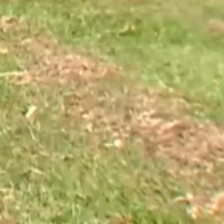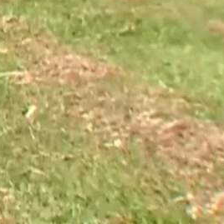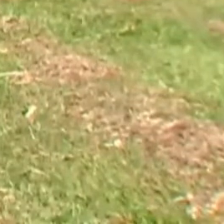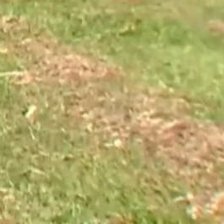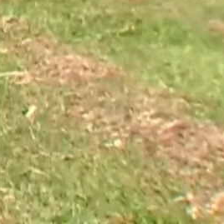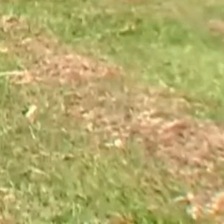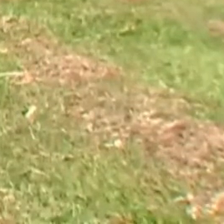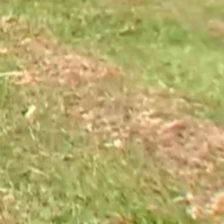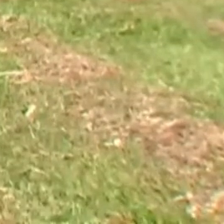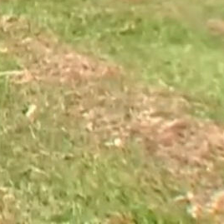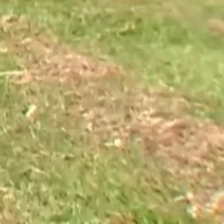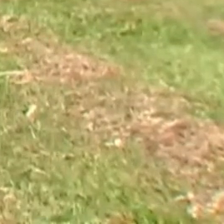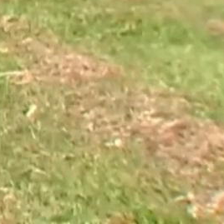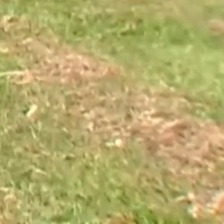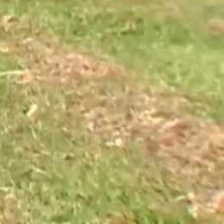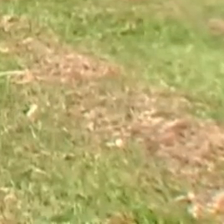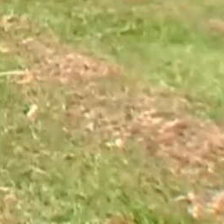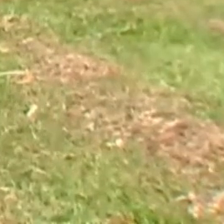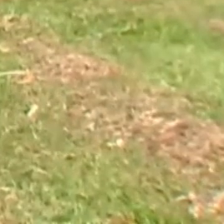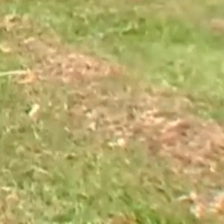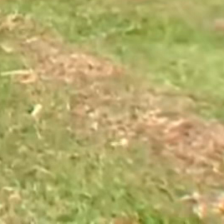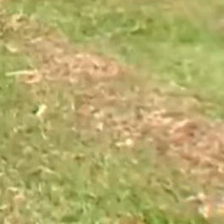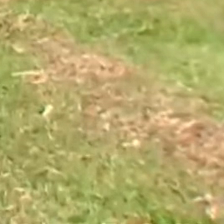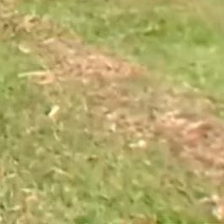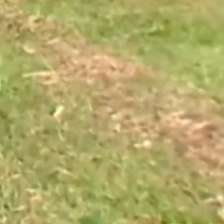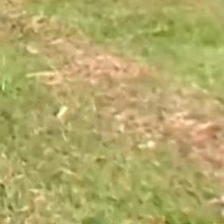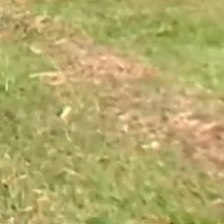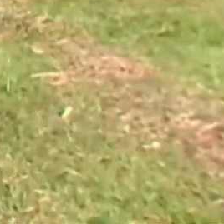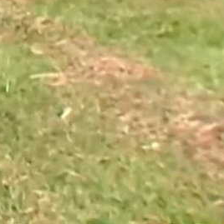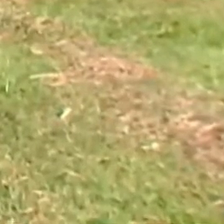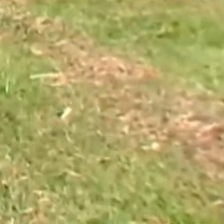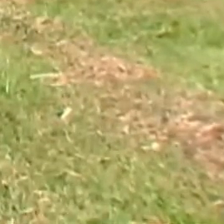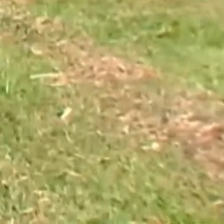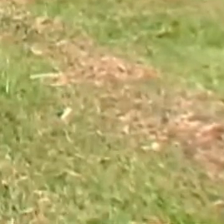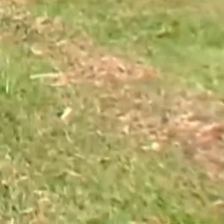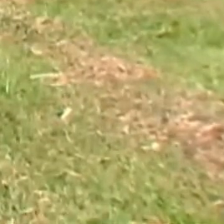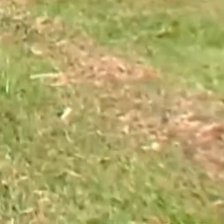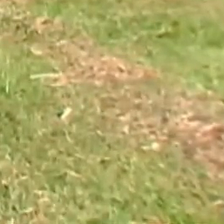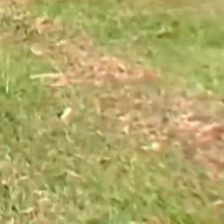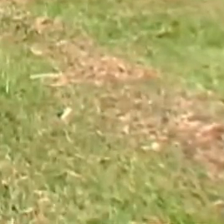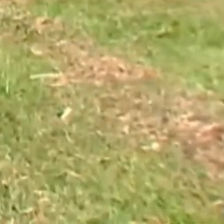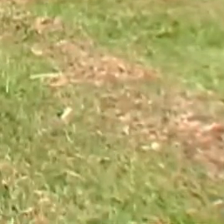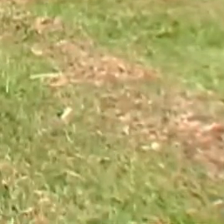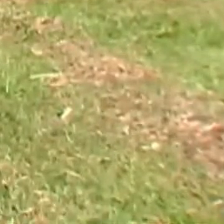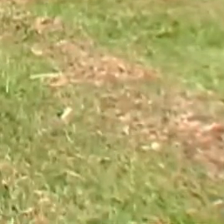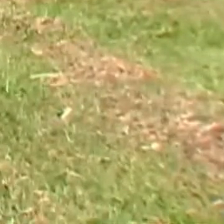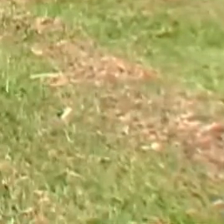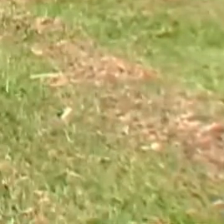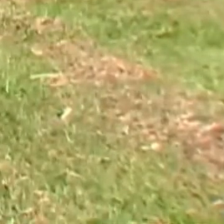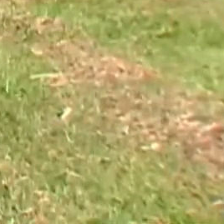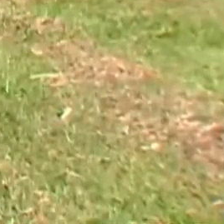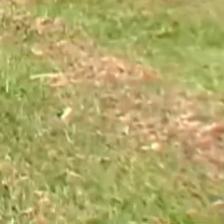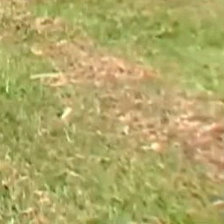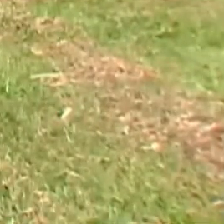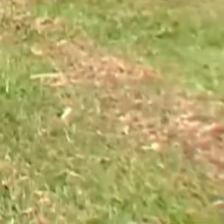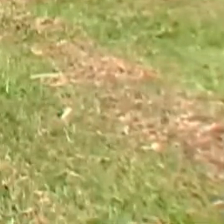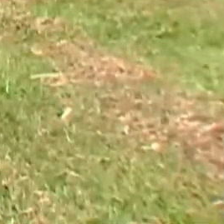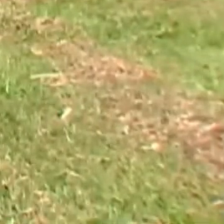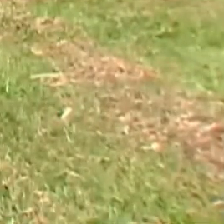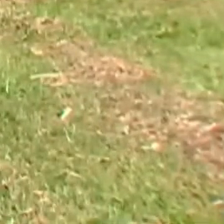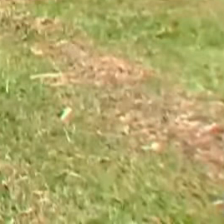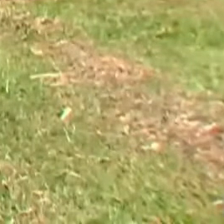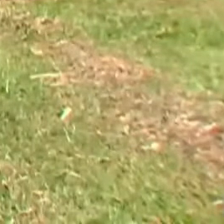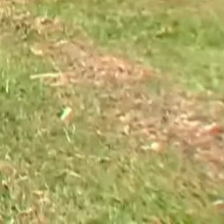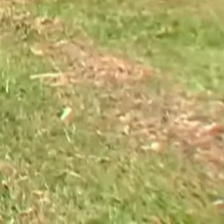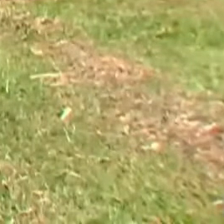essa representatividade de pegar todo o conhecimento que a universidade tem como produzir e construir e levar para a